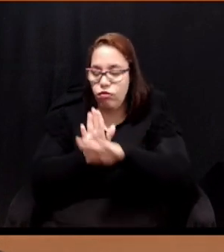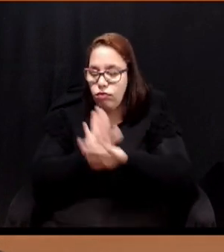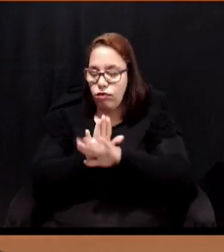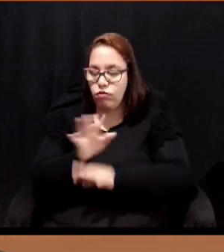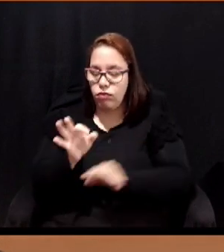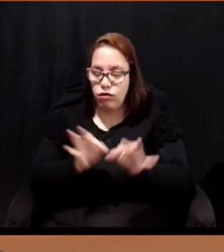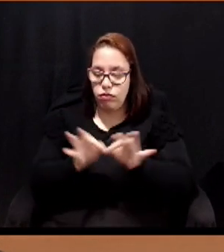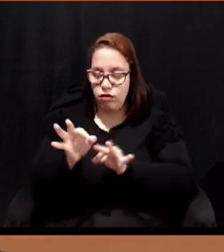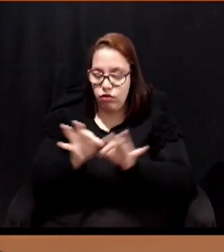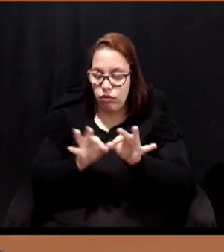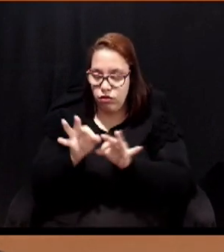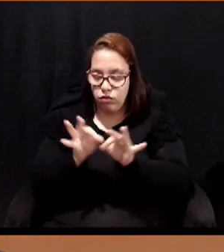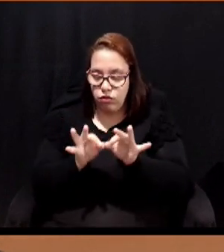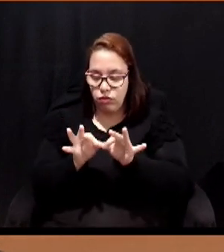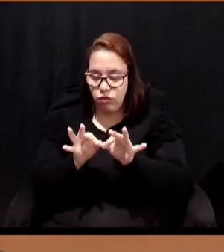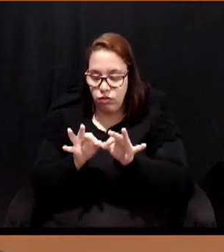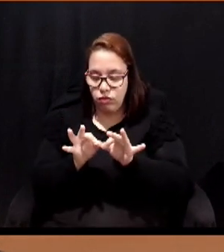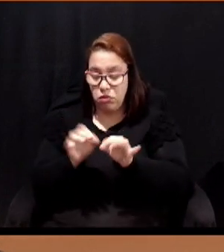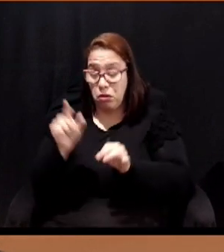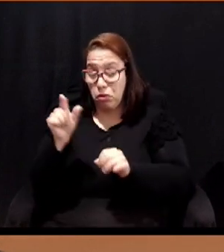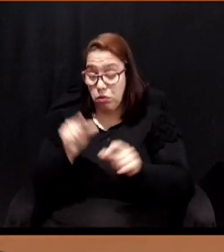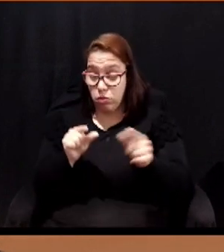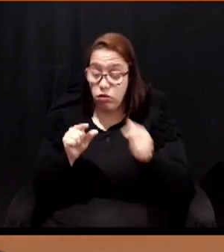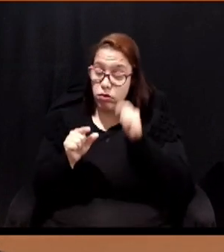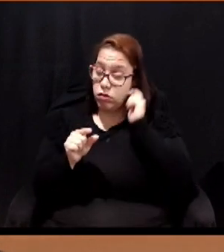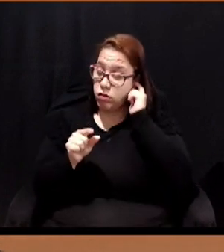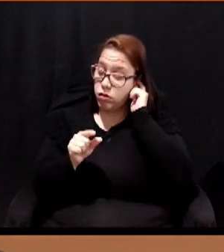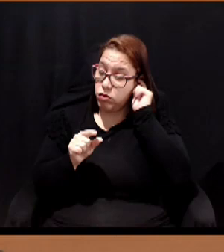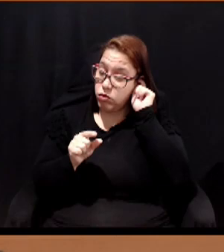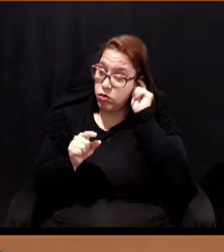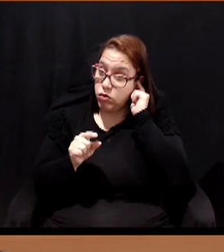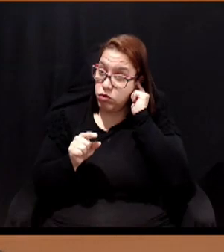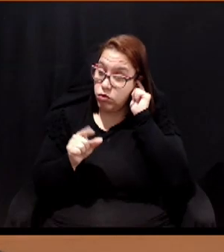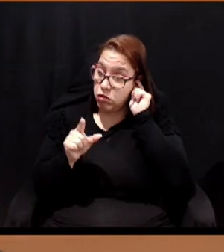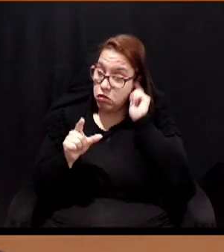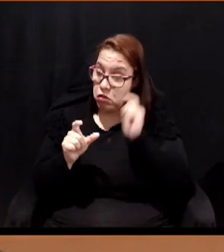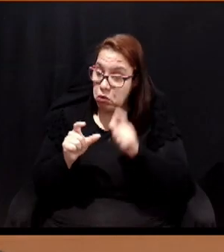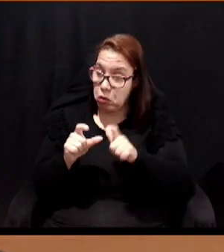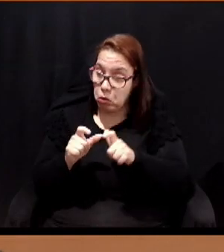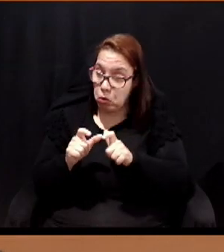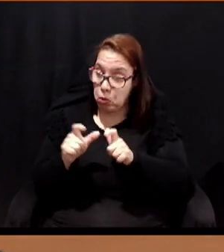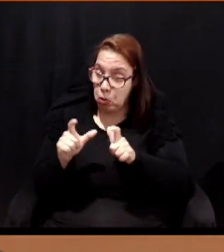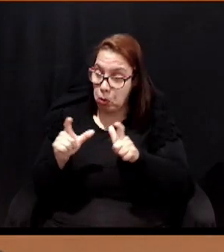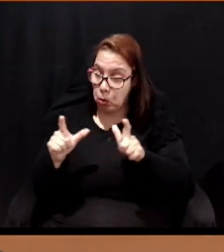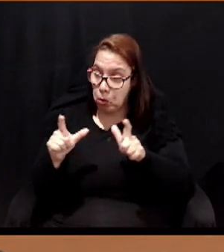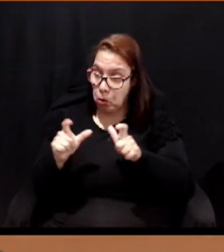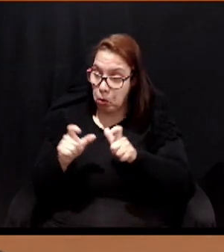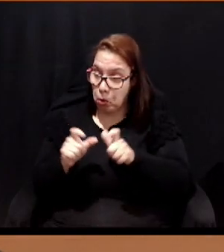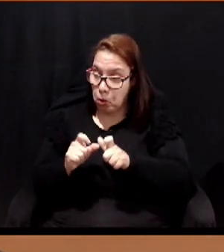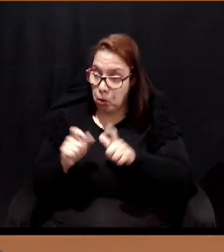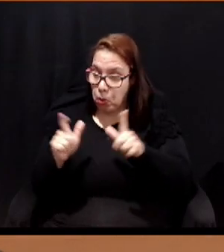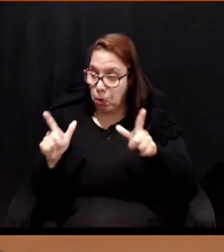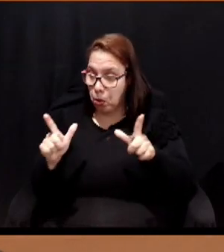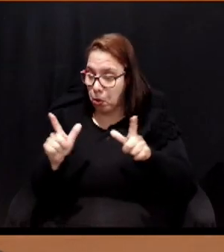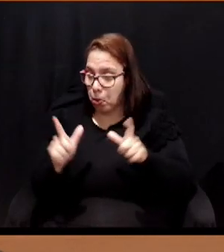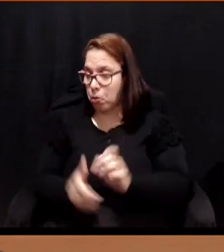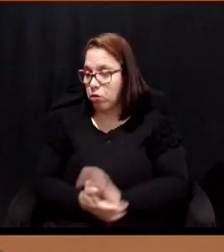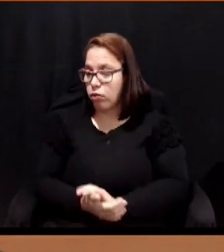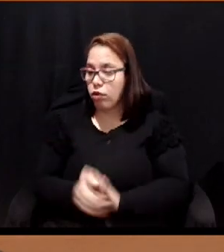vamos dizer assim, os pequenos, né, médios, micros, né,